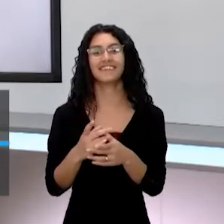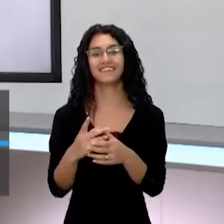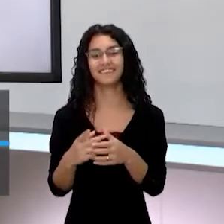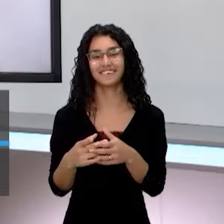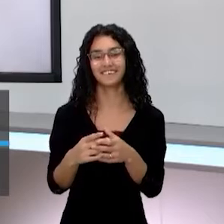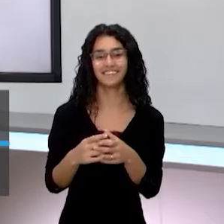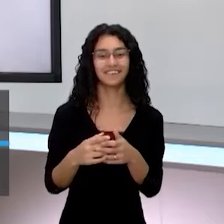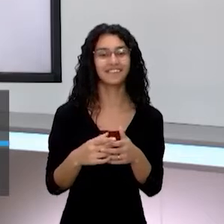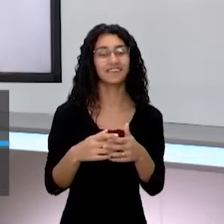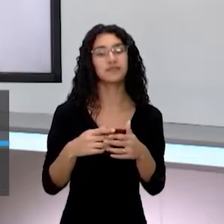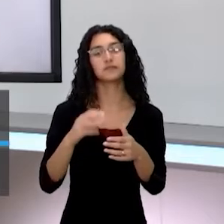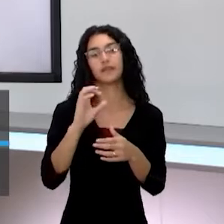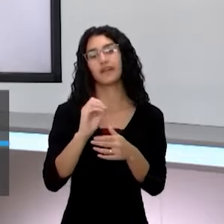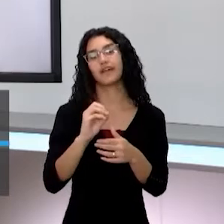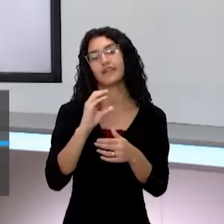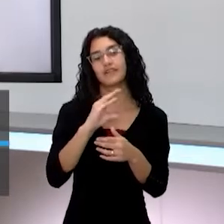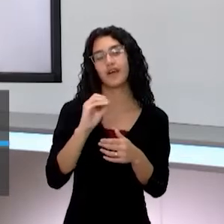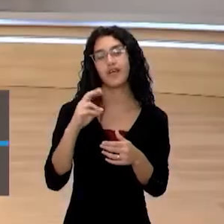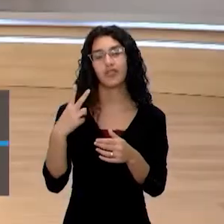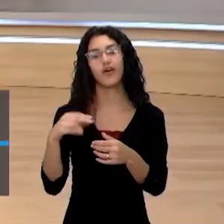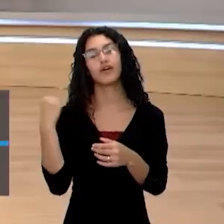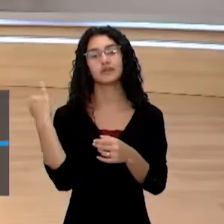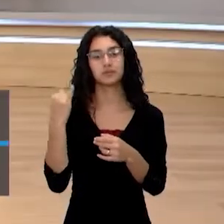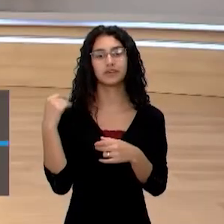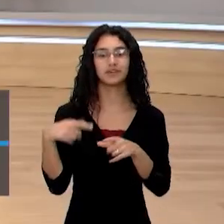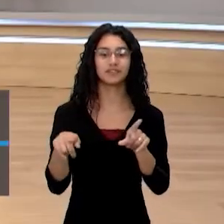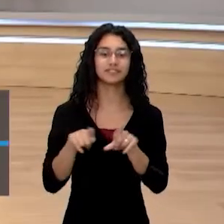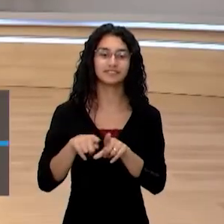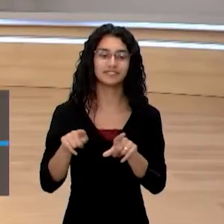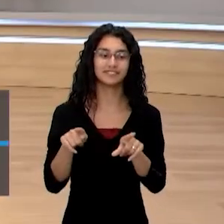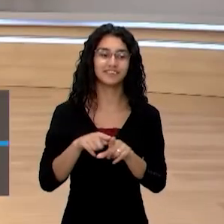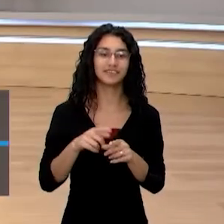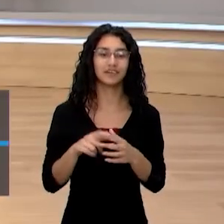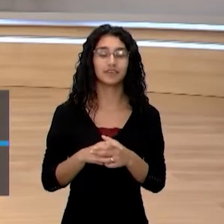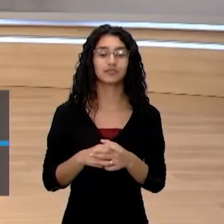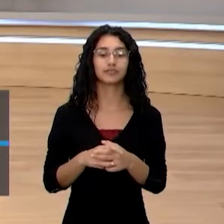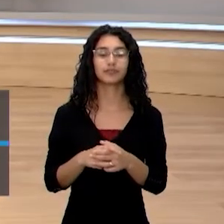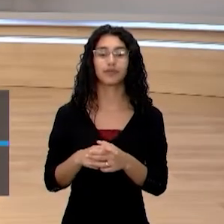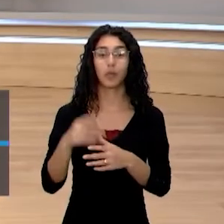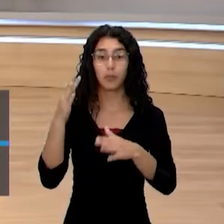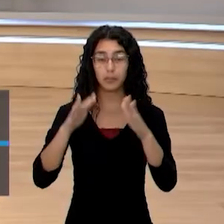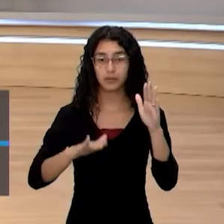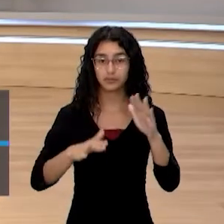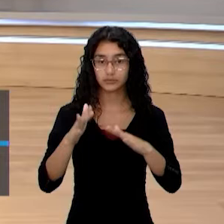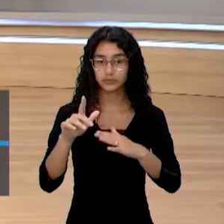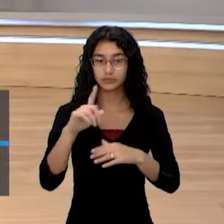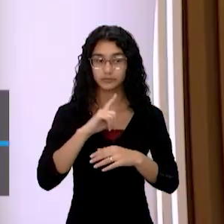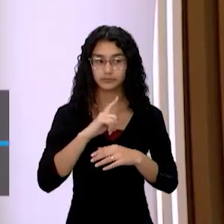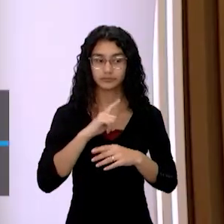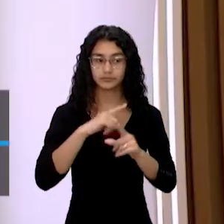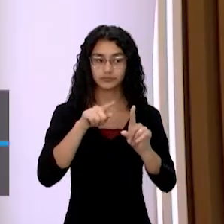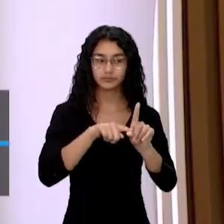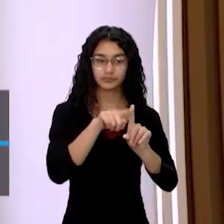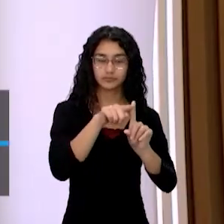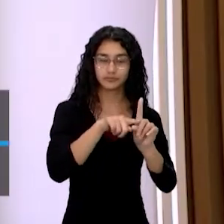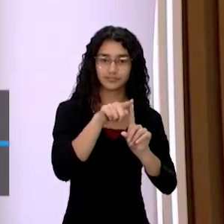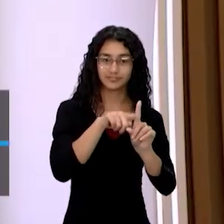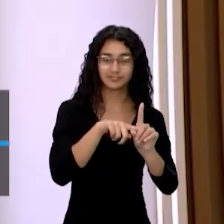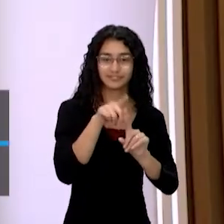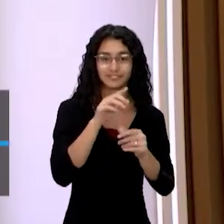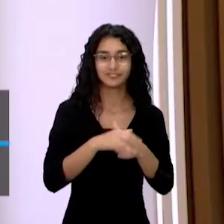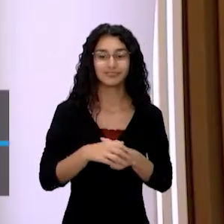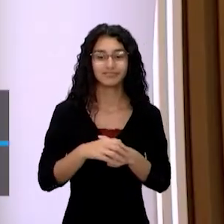também é importante, o CO2 é muito importante. Sim, exato. Né? Manutenção da temperatura, manutenção dos gases, isso. A manutenção